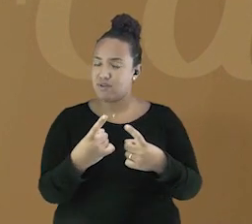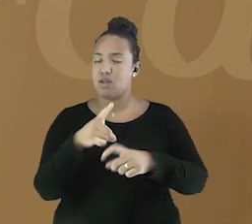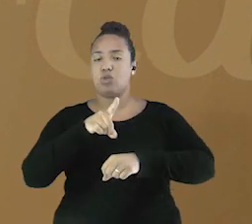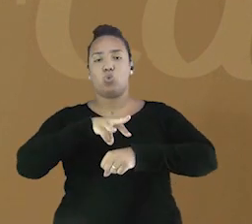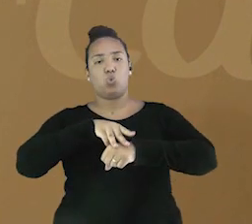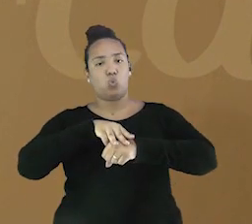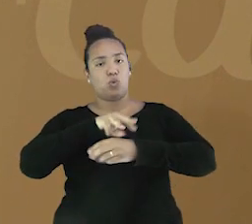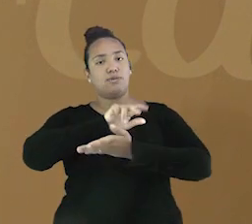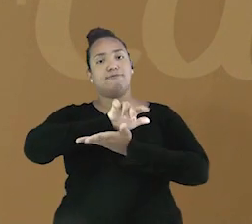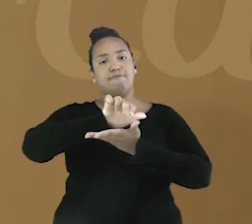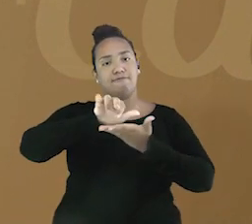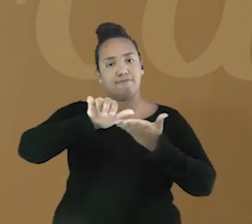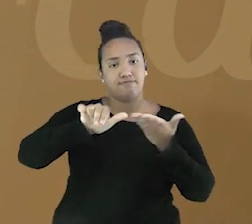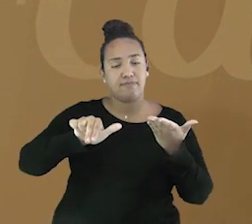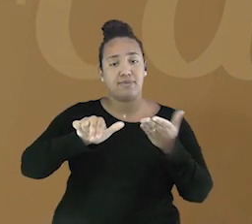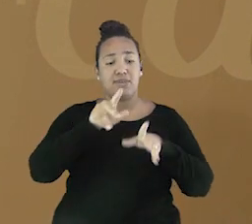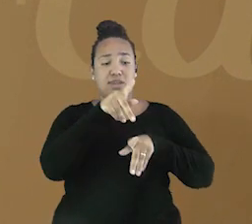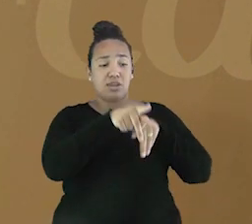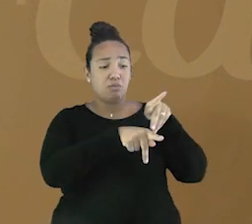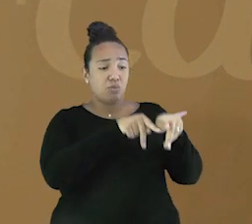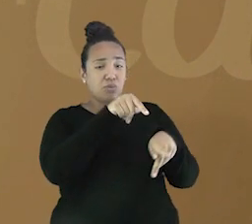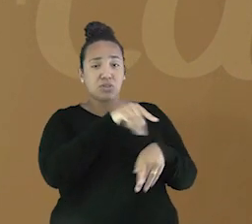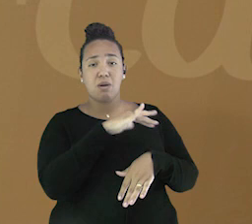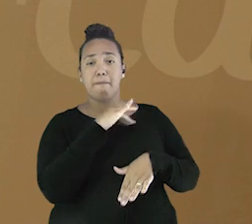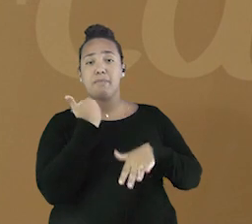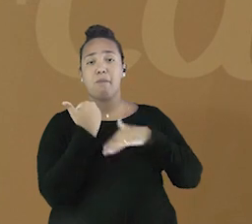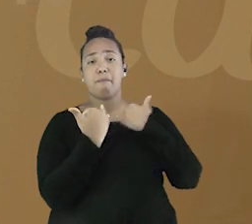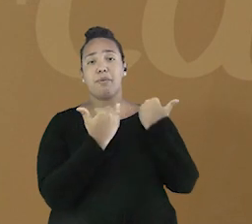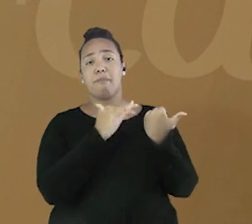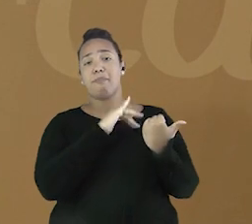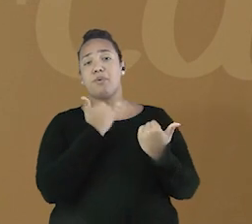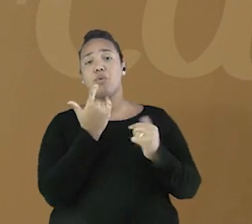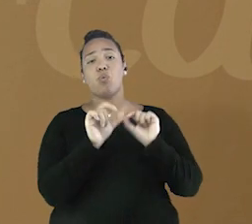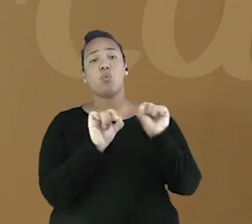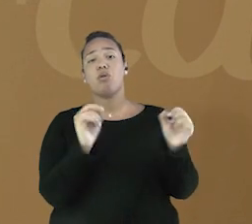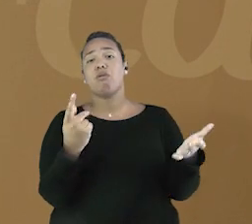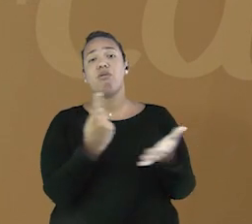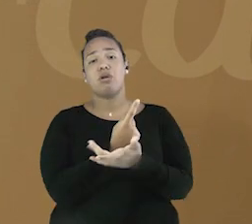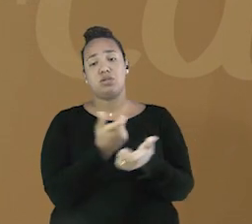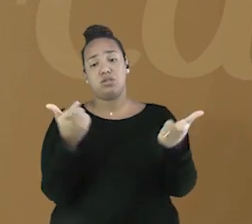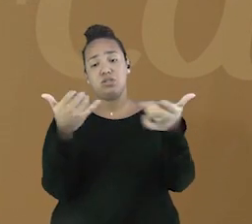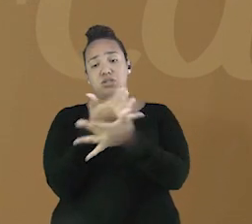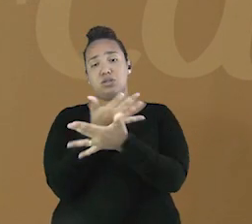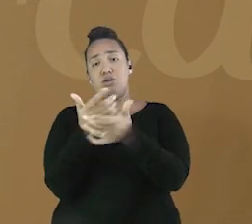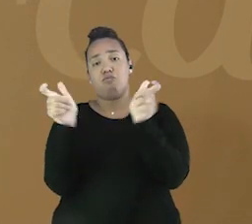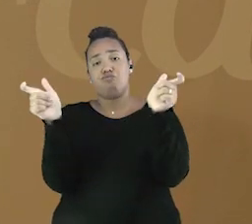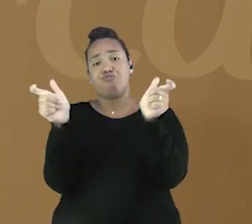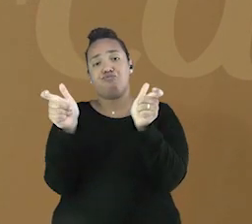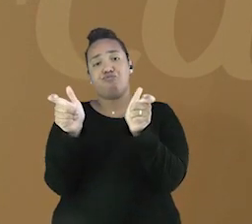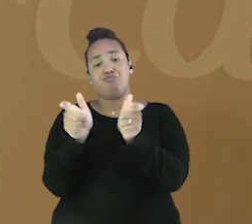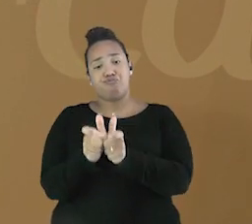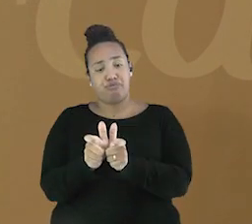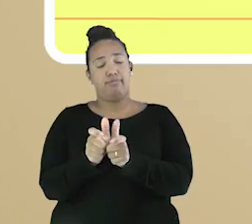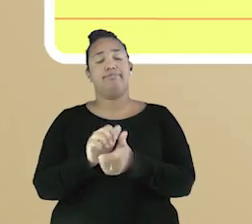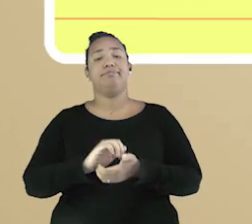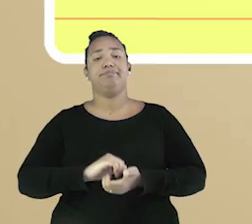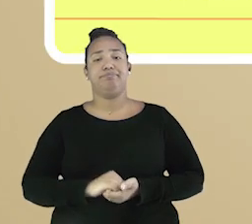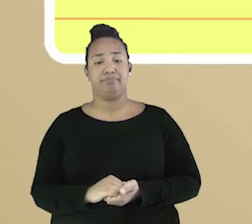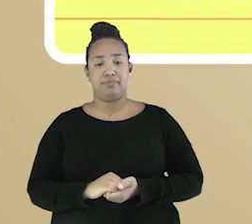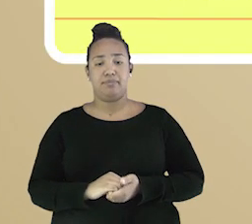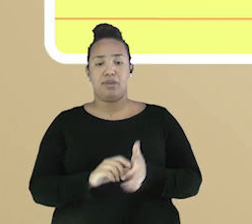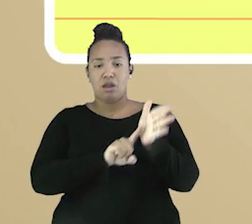e doenças que devastaram parte da população e acabou enfraquecendo as cidades e o comércio europeu.